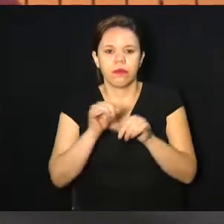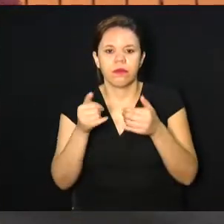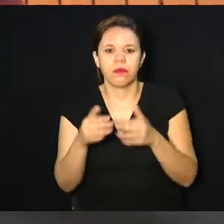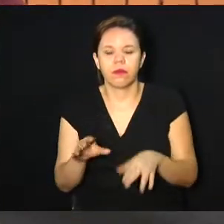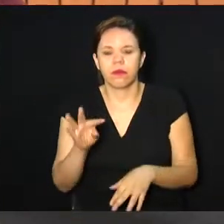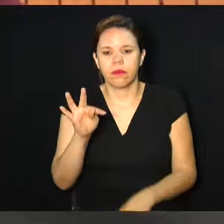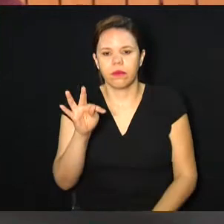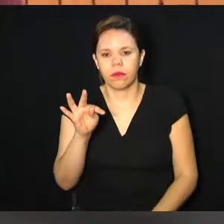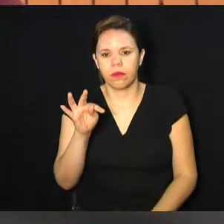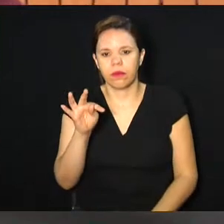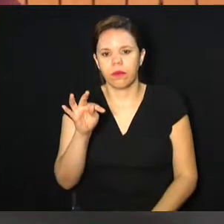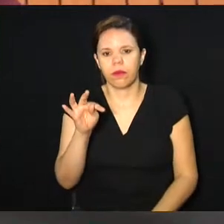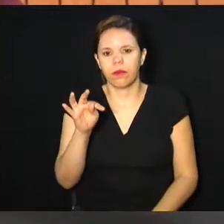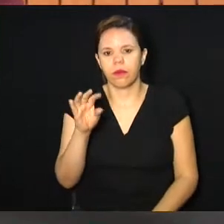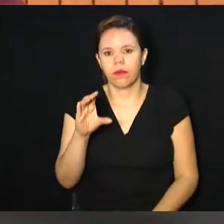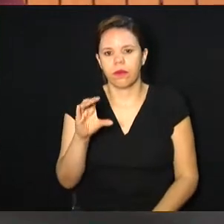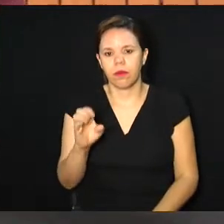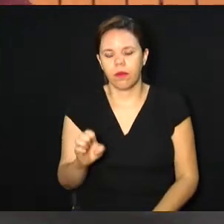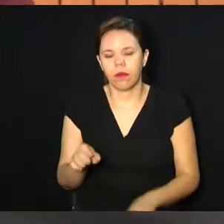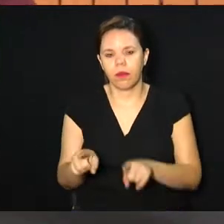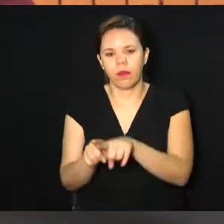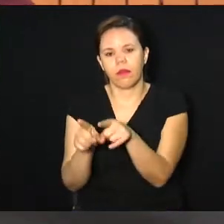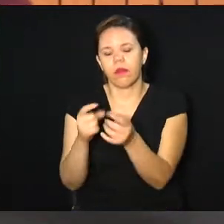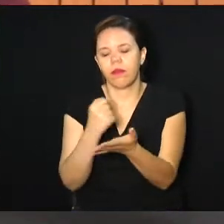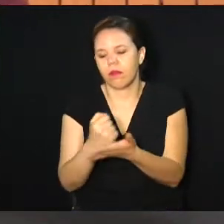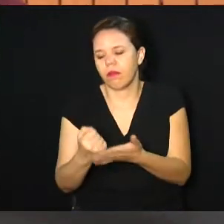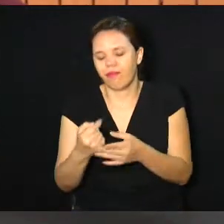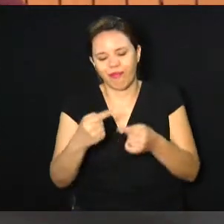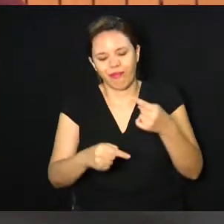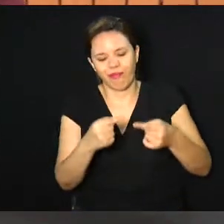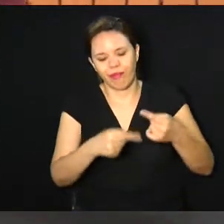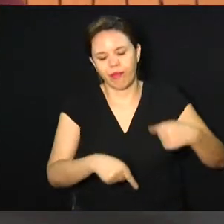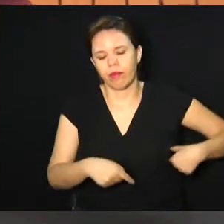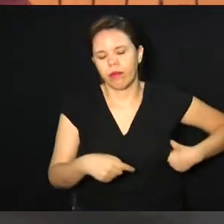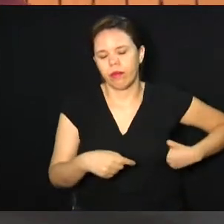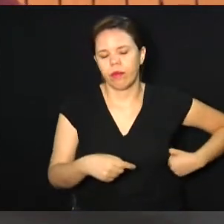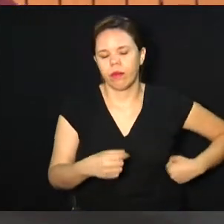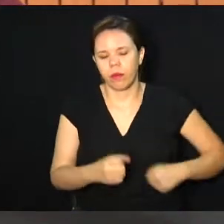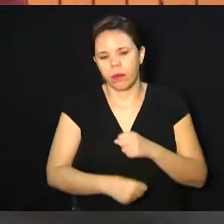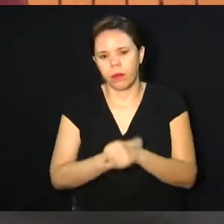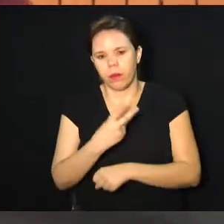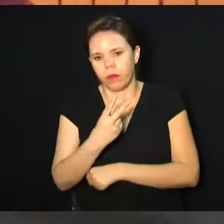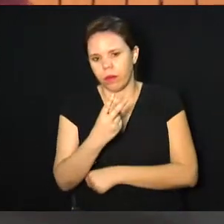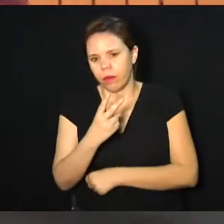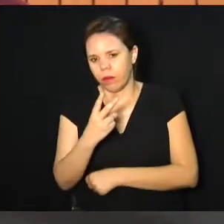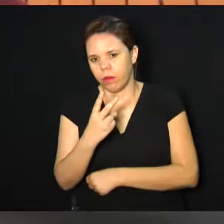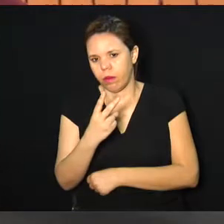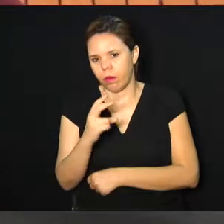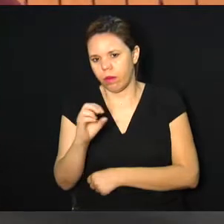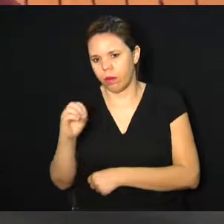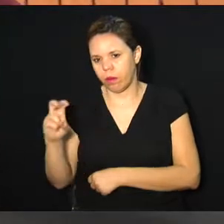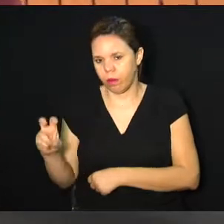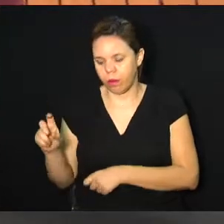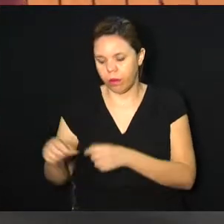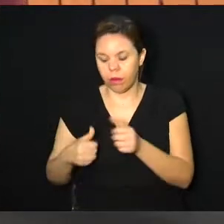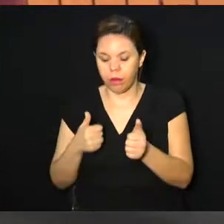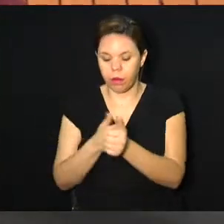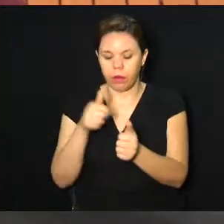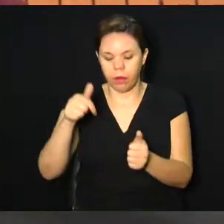de regularidade no contrato de 2005. Na época, a gente, inclusive, acompanhou um evento nessa